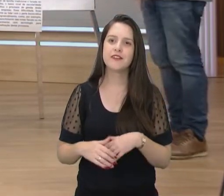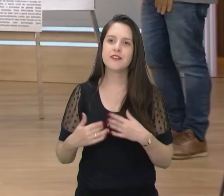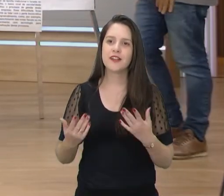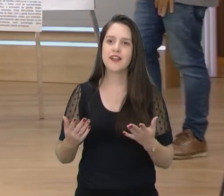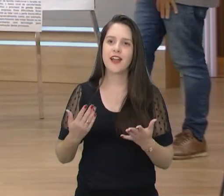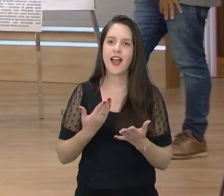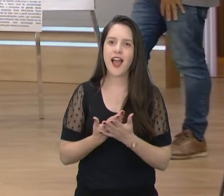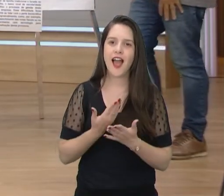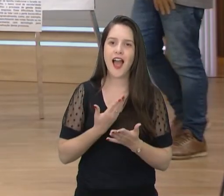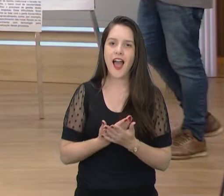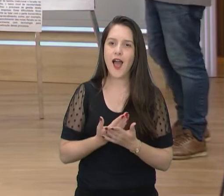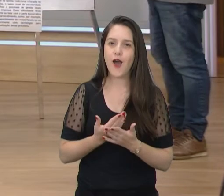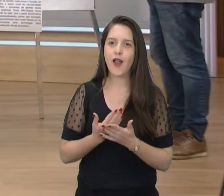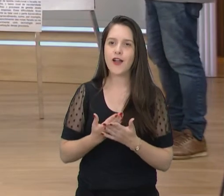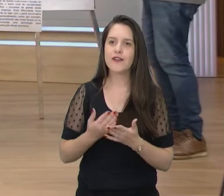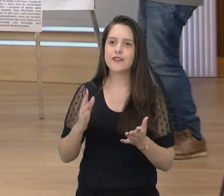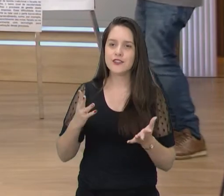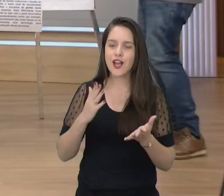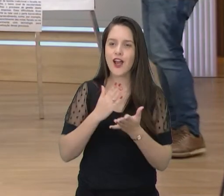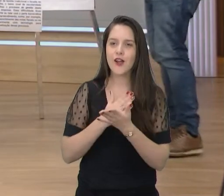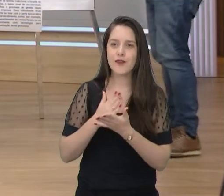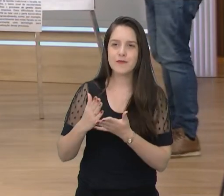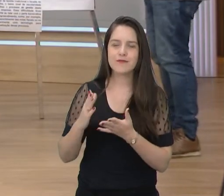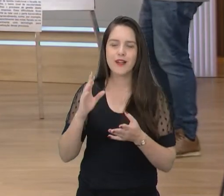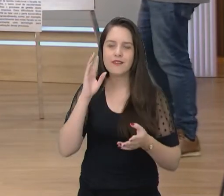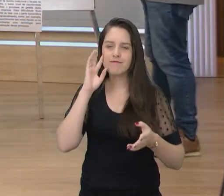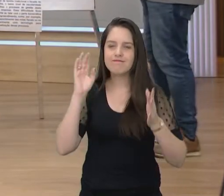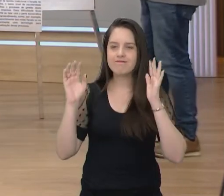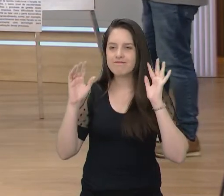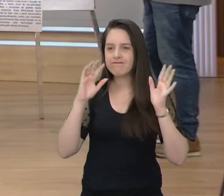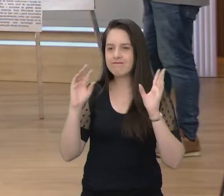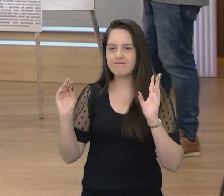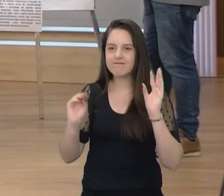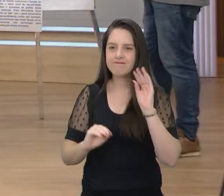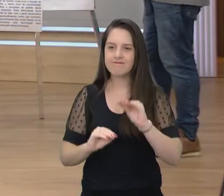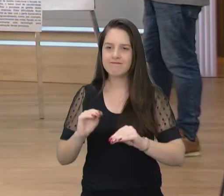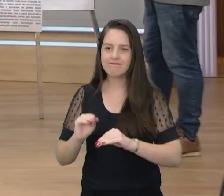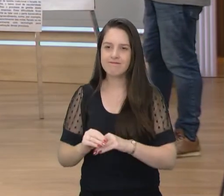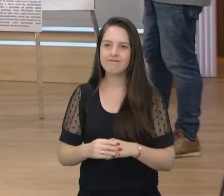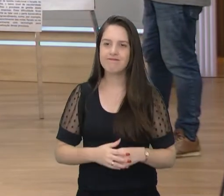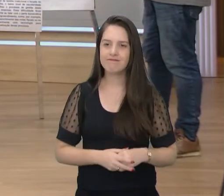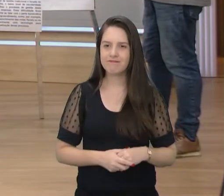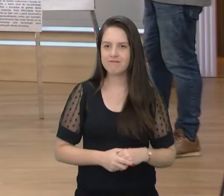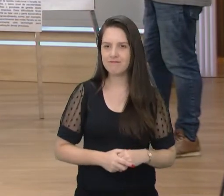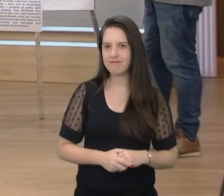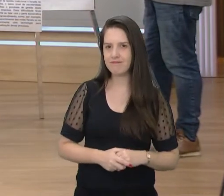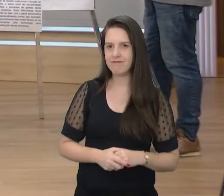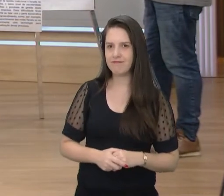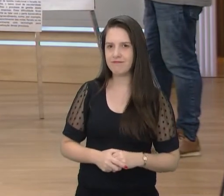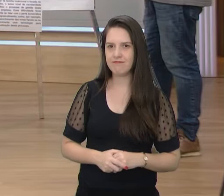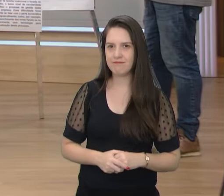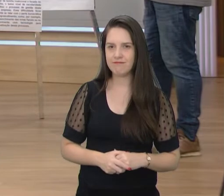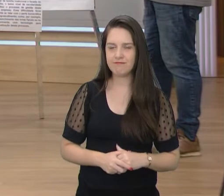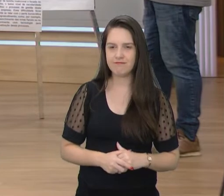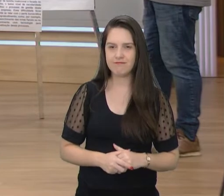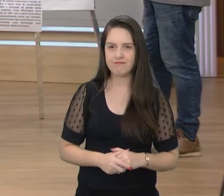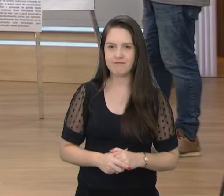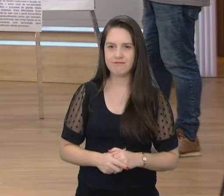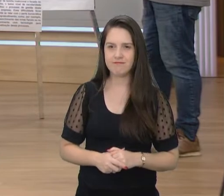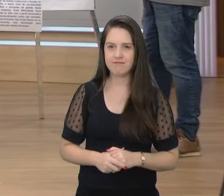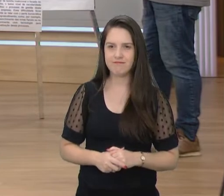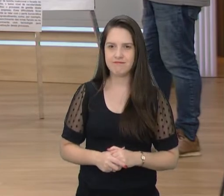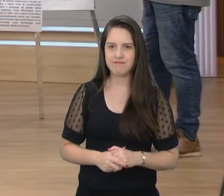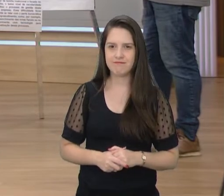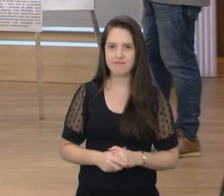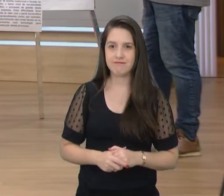mais fácil, né? Porque a gente vai começar pelas bordas, né? Vamos lá. 1964 decidiu, para não ficar com dívidas, optou por fechar